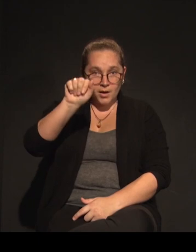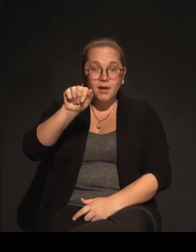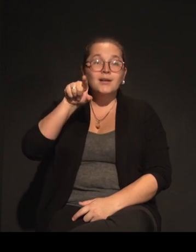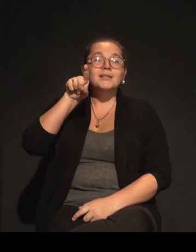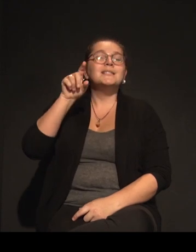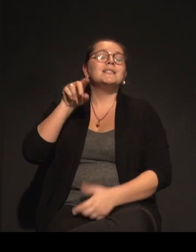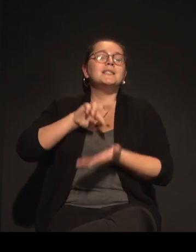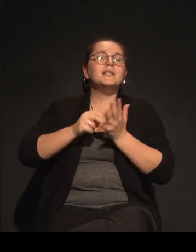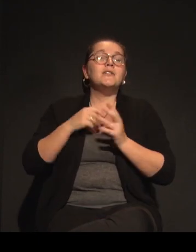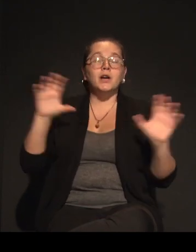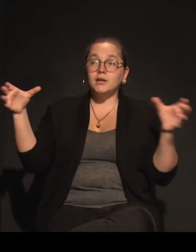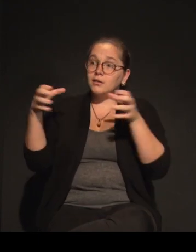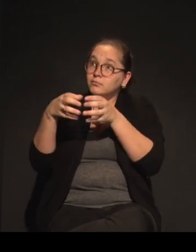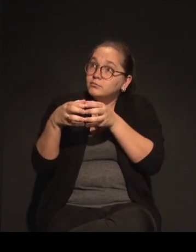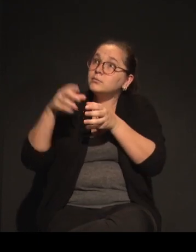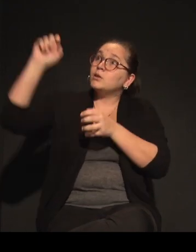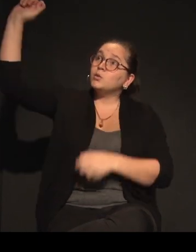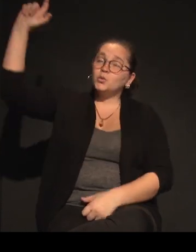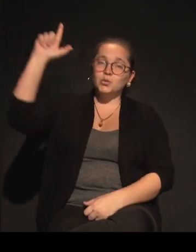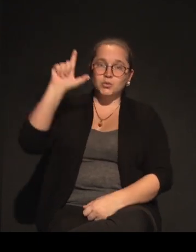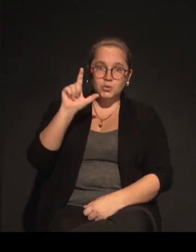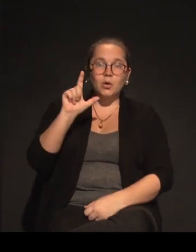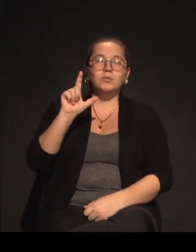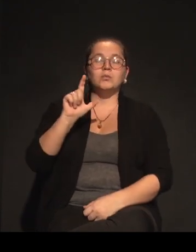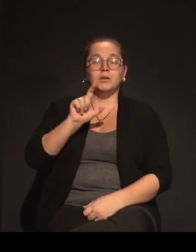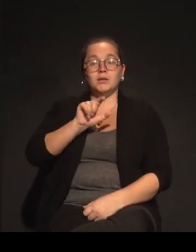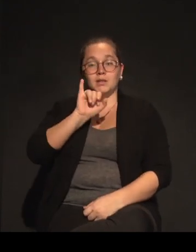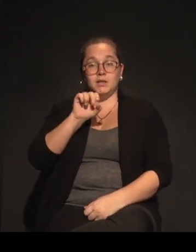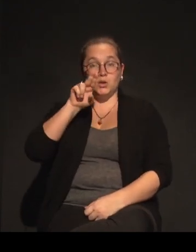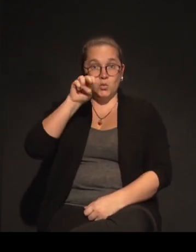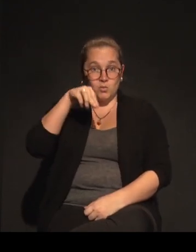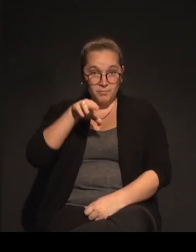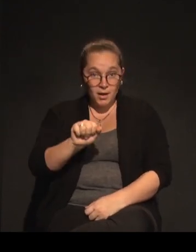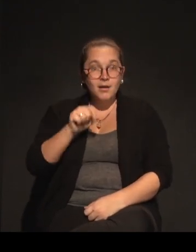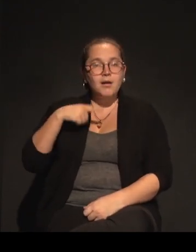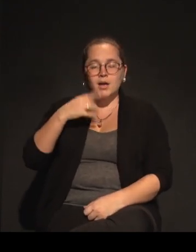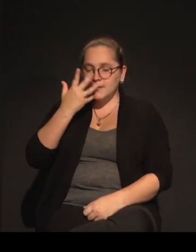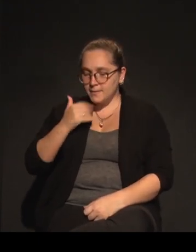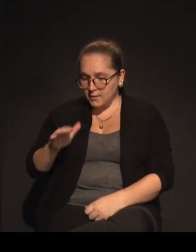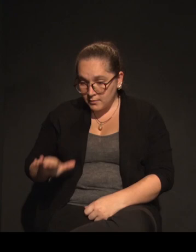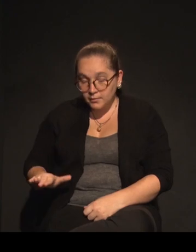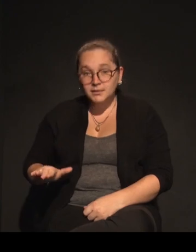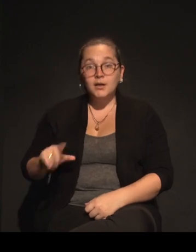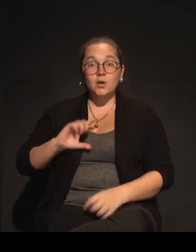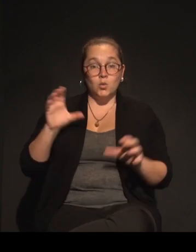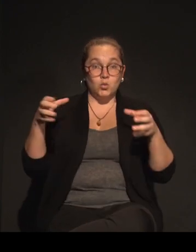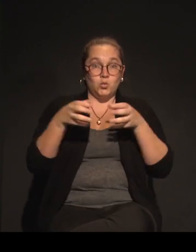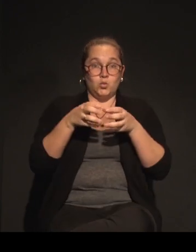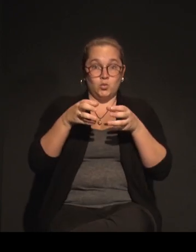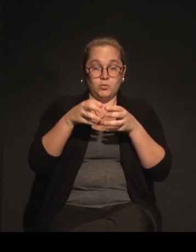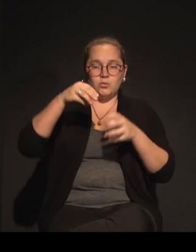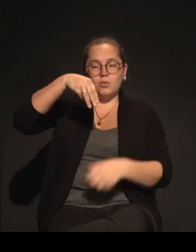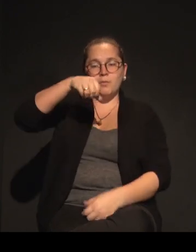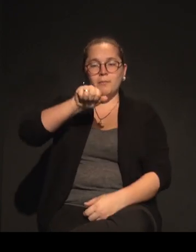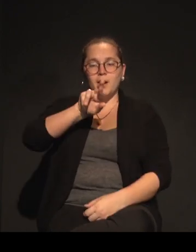sol um é o nome de criança sou do povo marubo do vale do javari